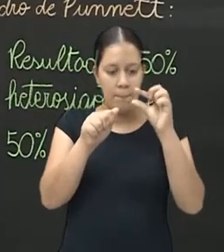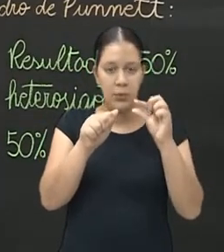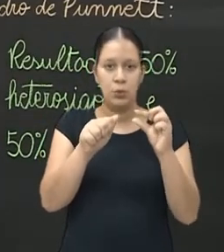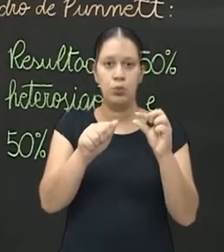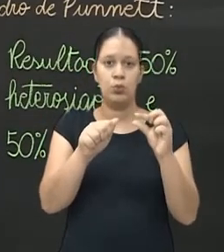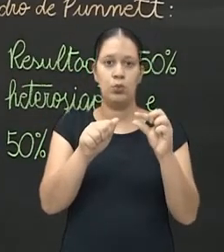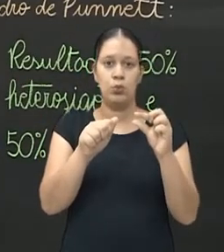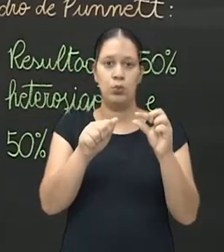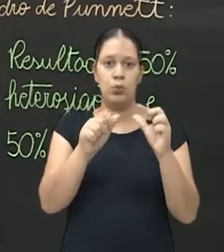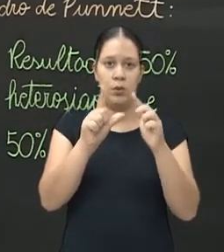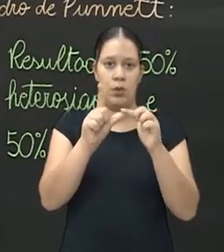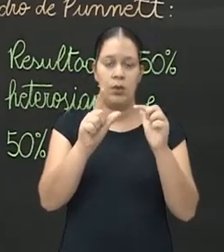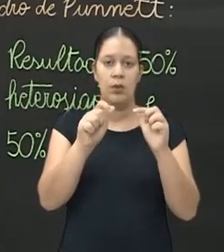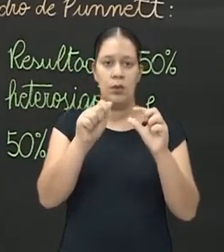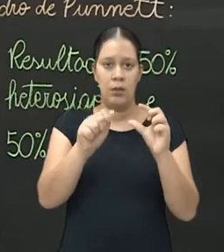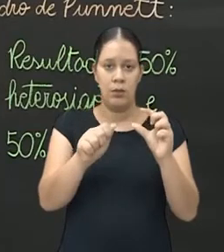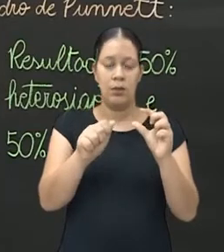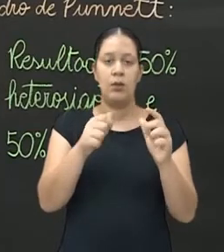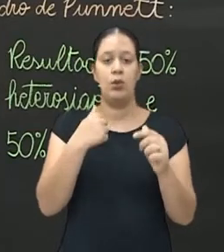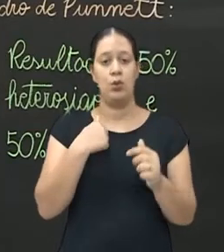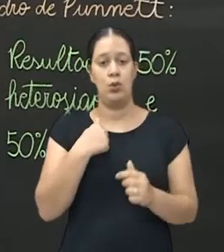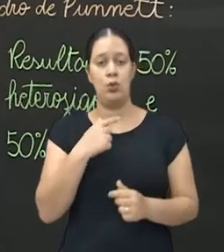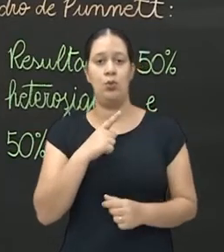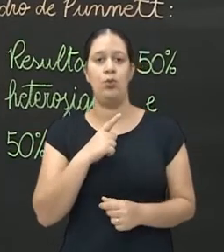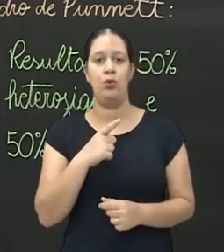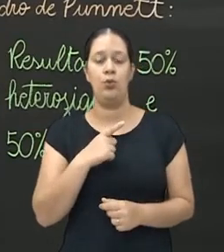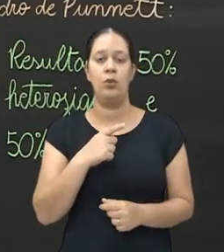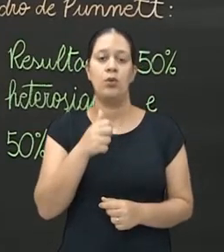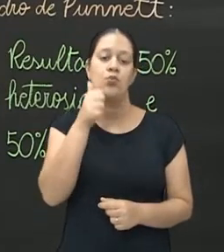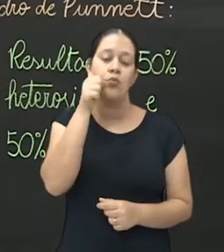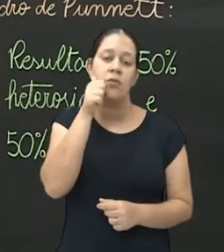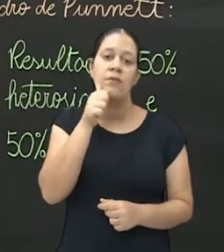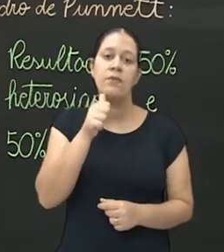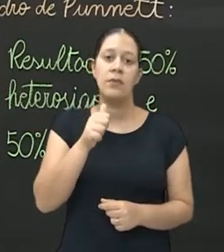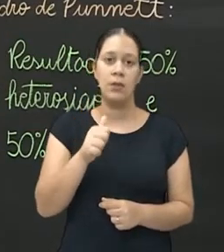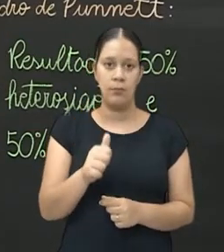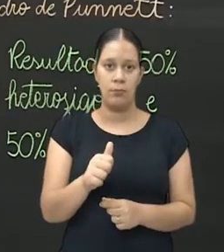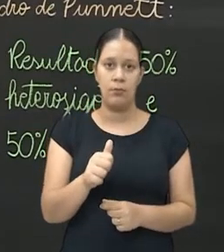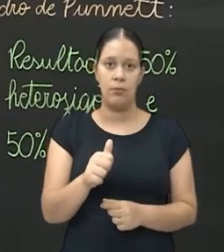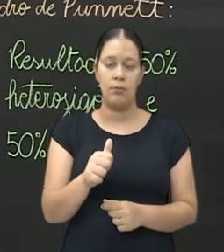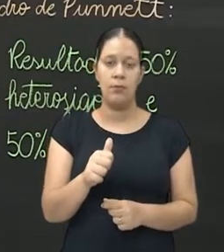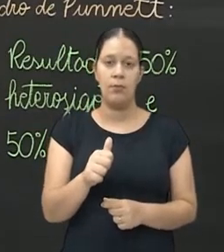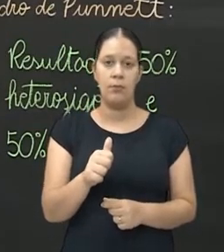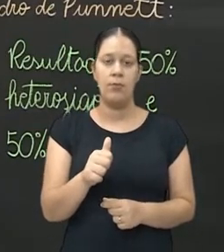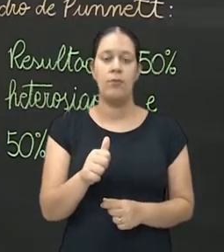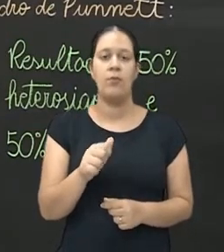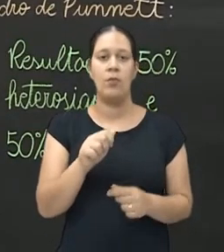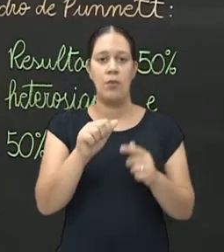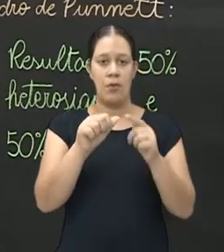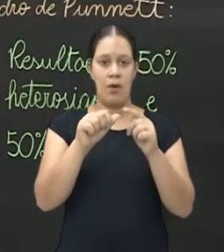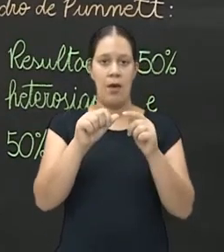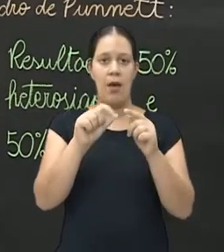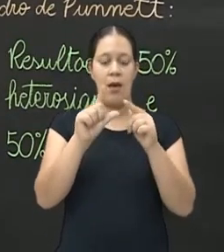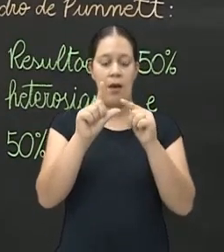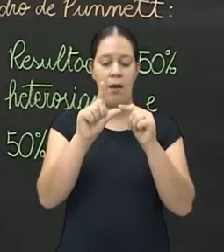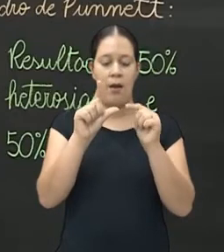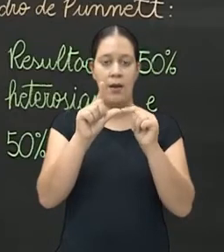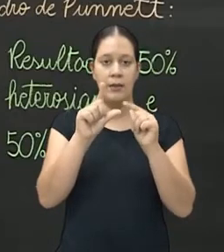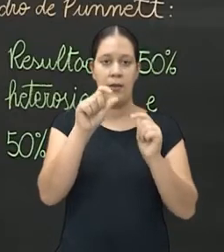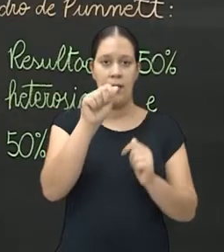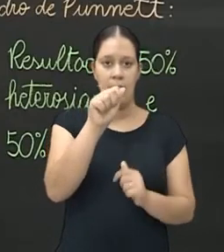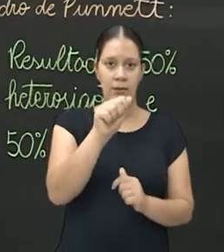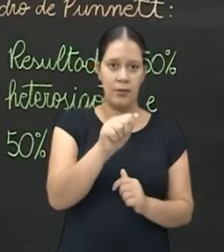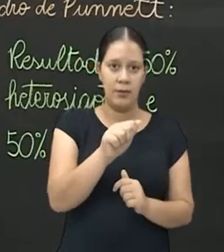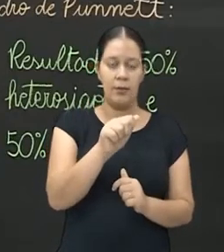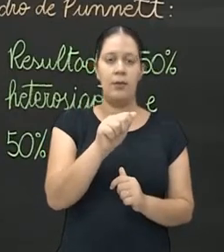recessivo. E eu tenho uma fêmea heterozigota. Azão com azinho. Hétero é diferente, então vai